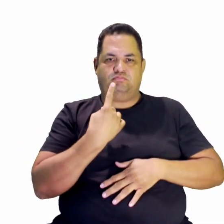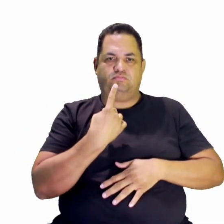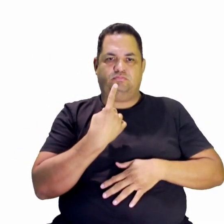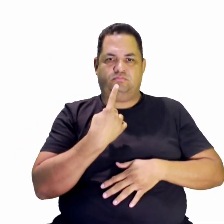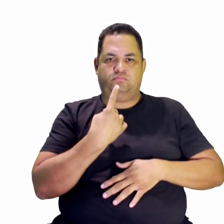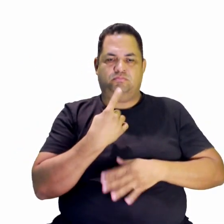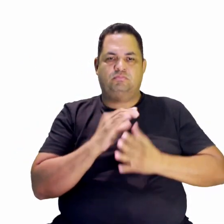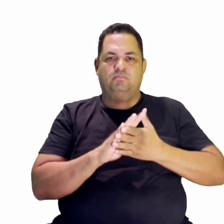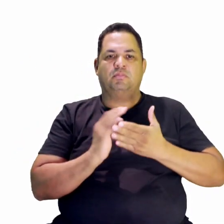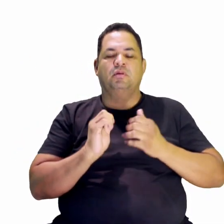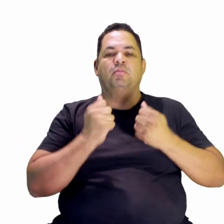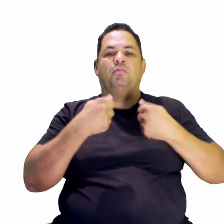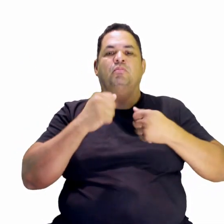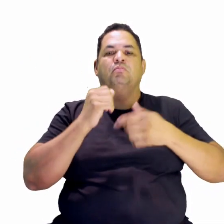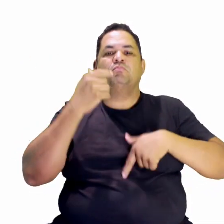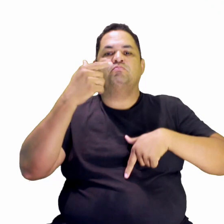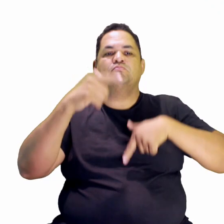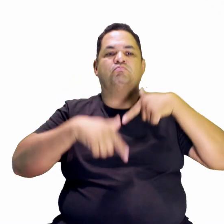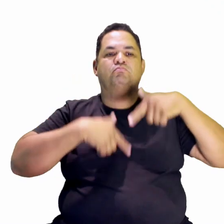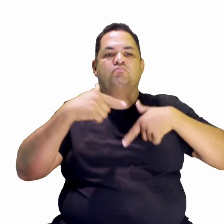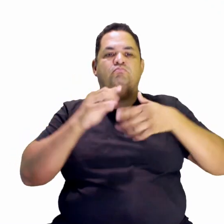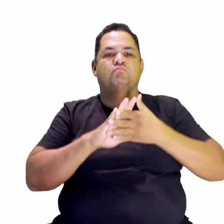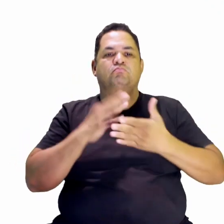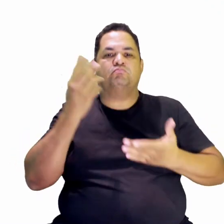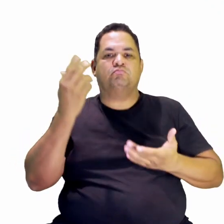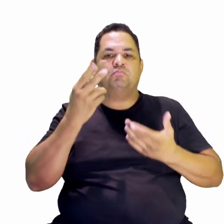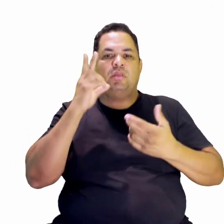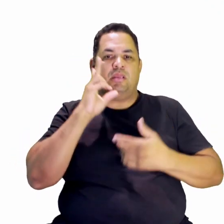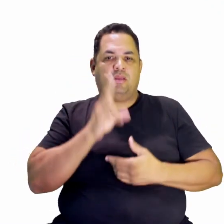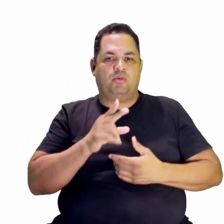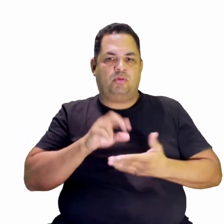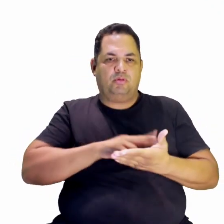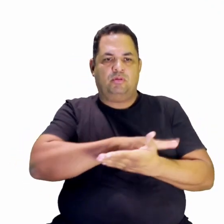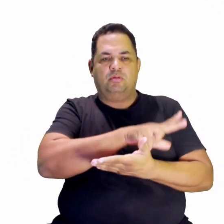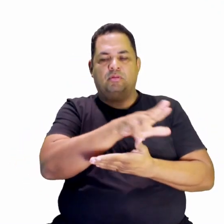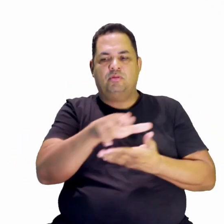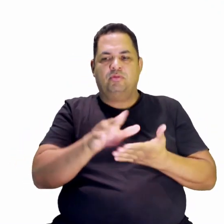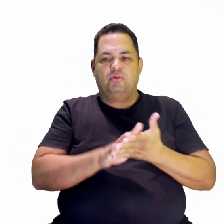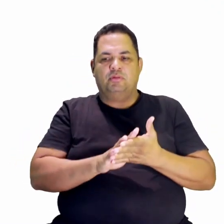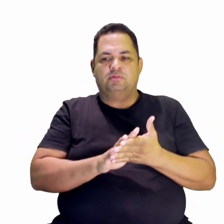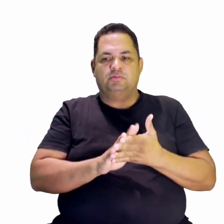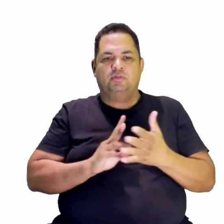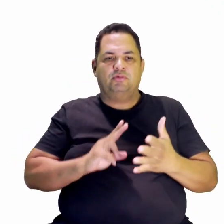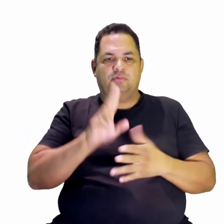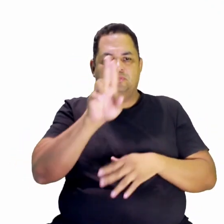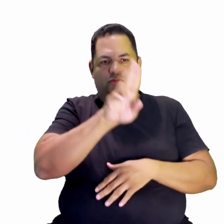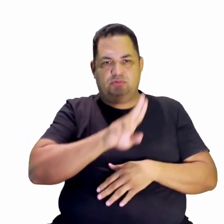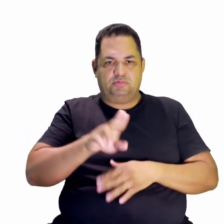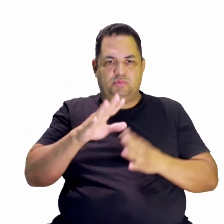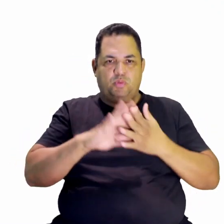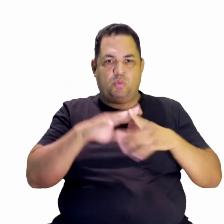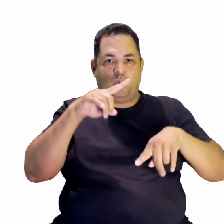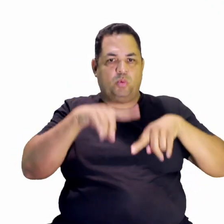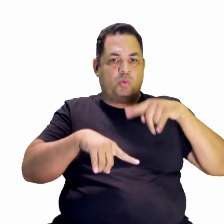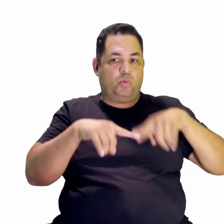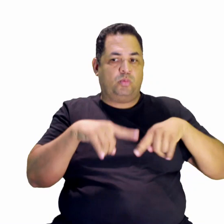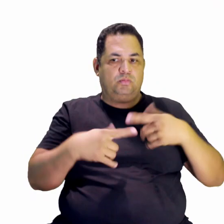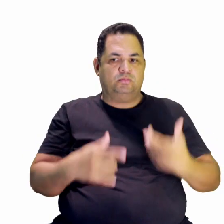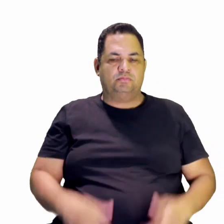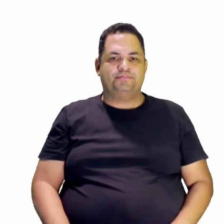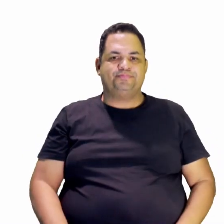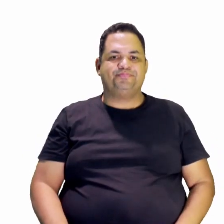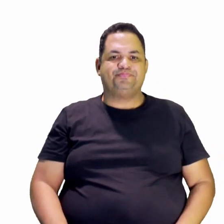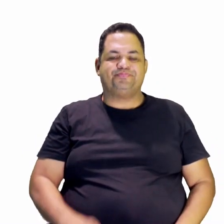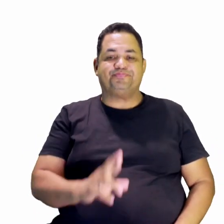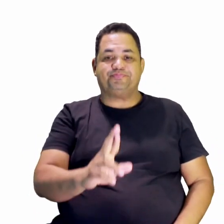única, capaz de produzir um efeito equivalente ao das várias forças aplicadas ao corpo. Então, várias forças aplicadas,